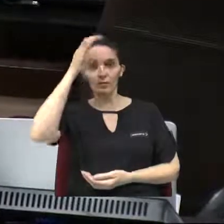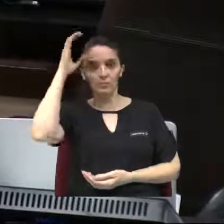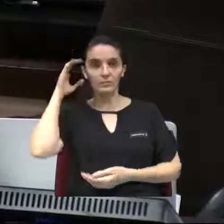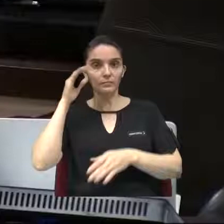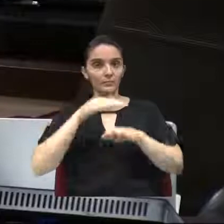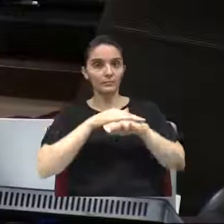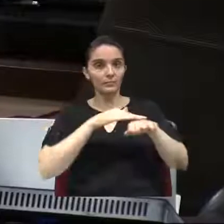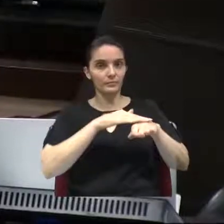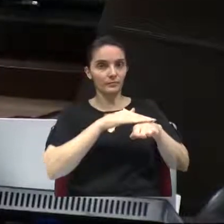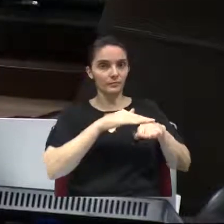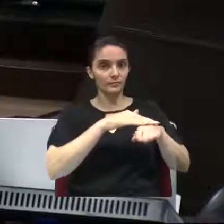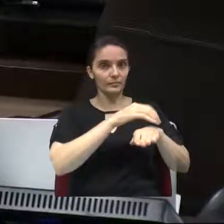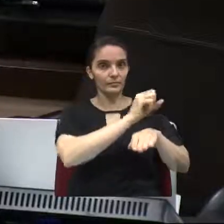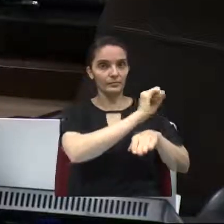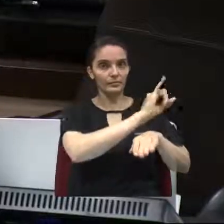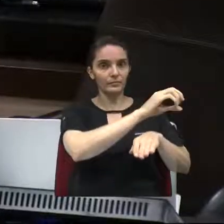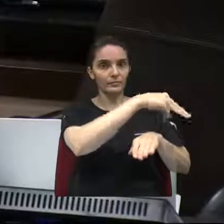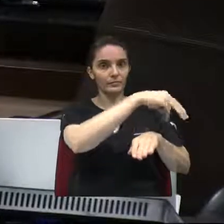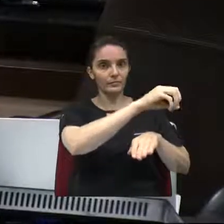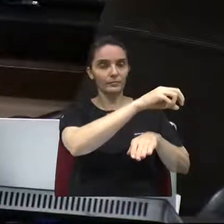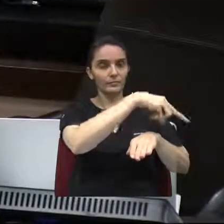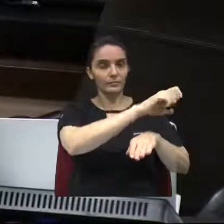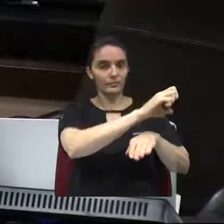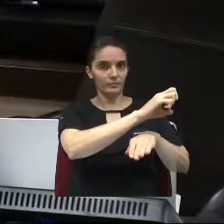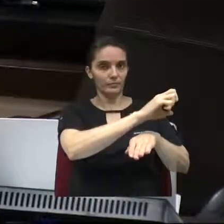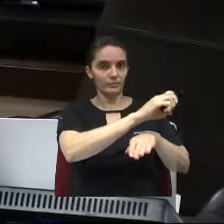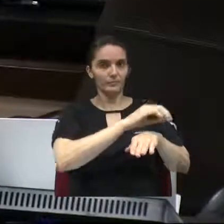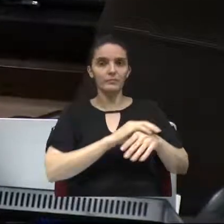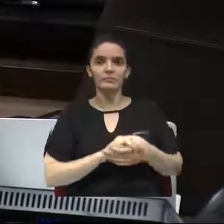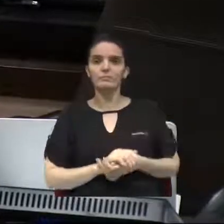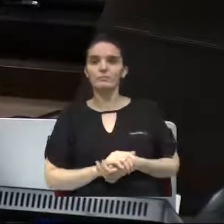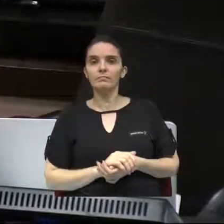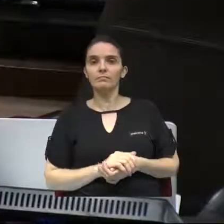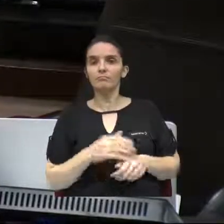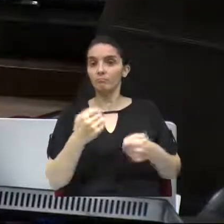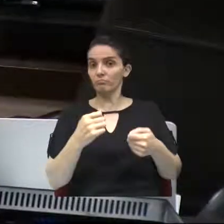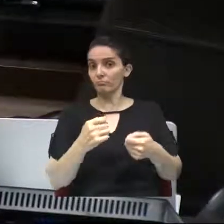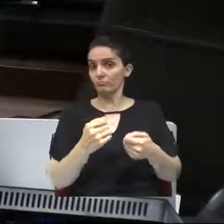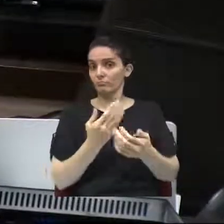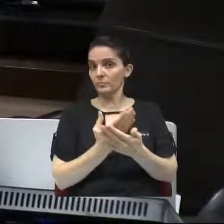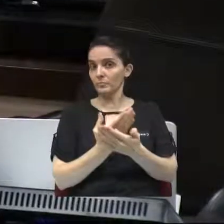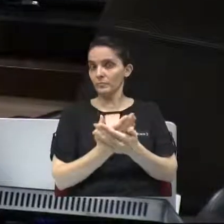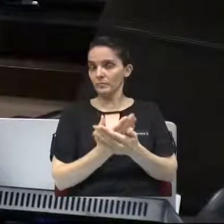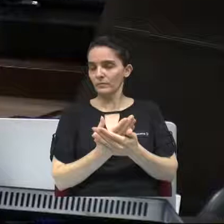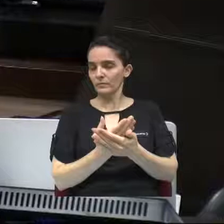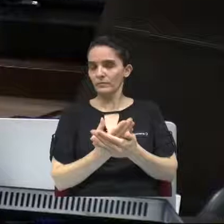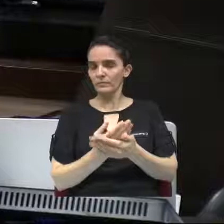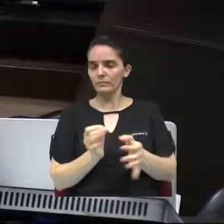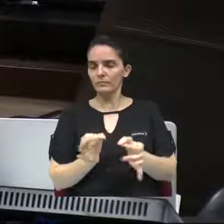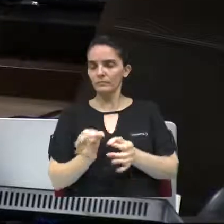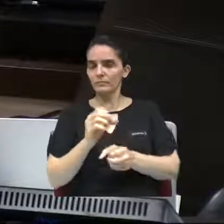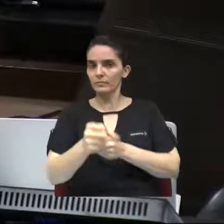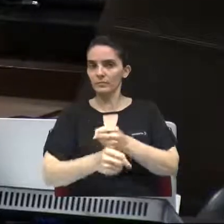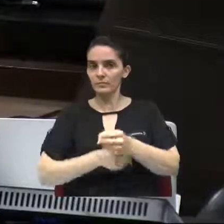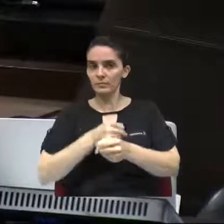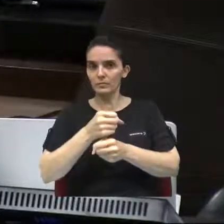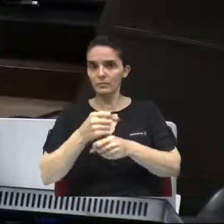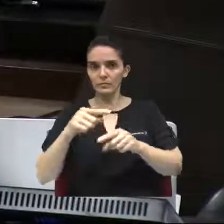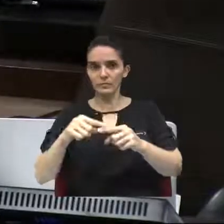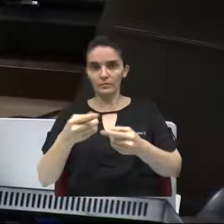ela falou na mesma hora, falou, olha, isso é um assunto para ser estudado na comissão que vocês estão montando para o ano que vem. Só que